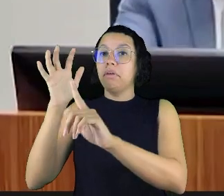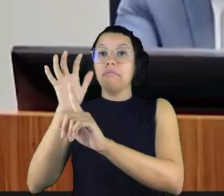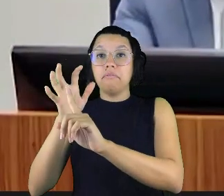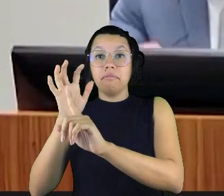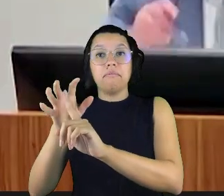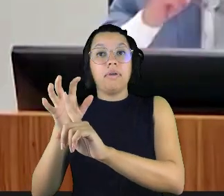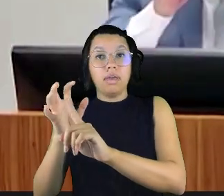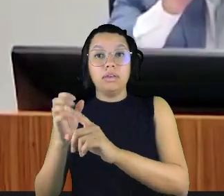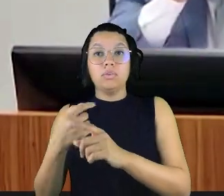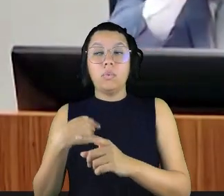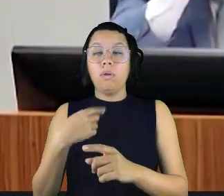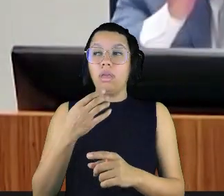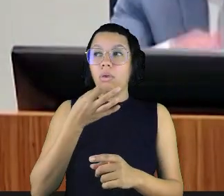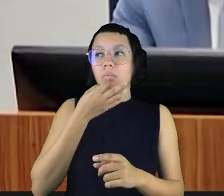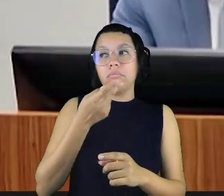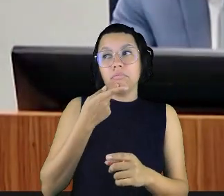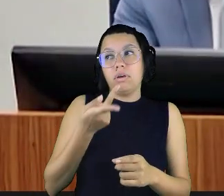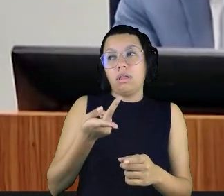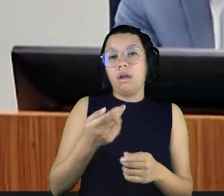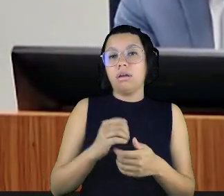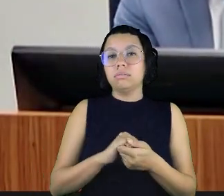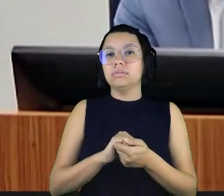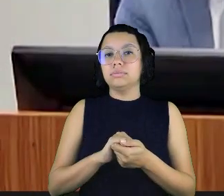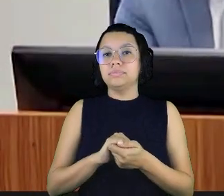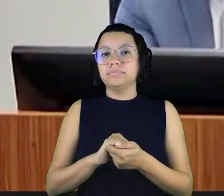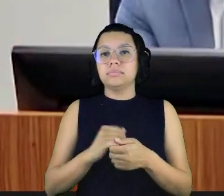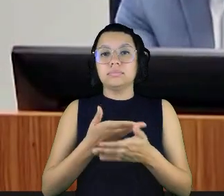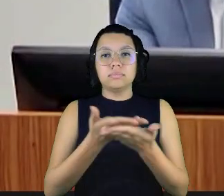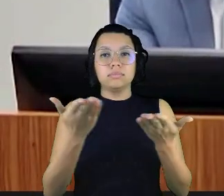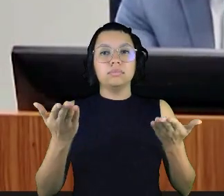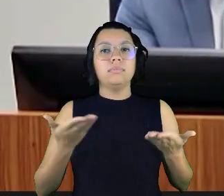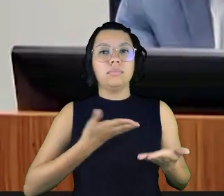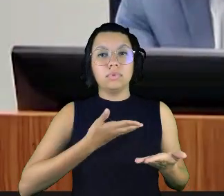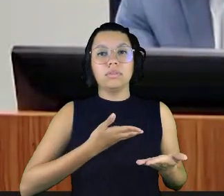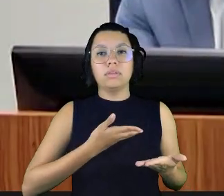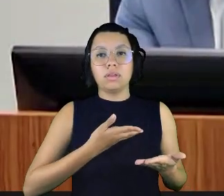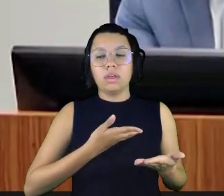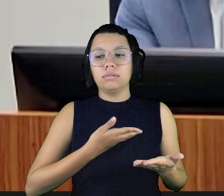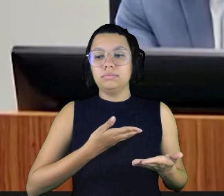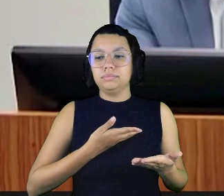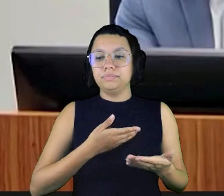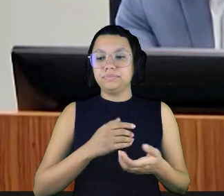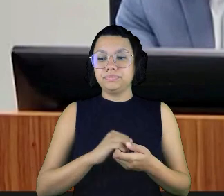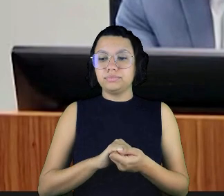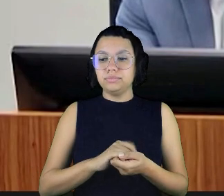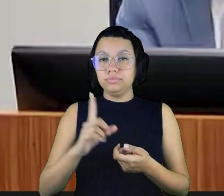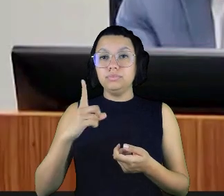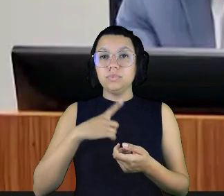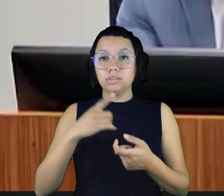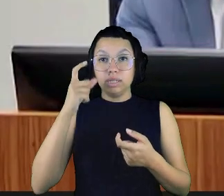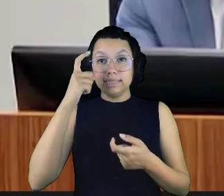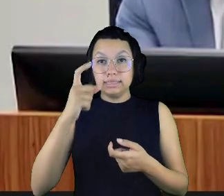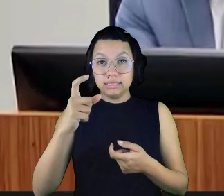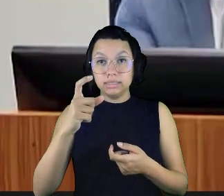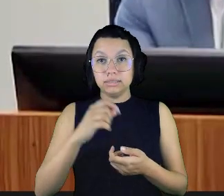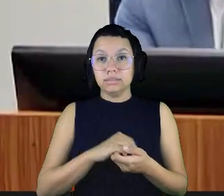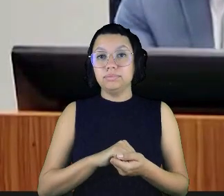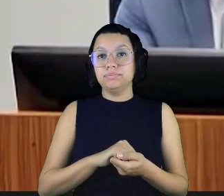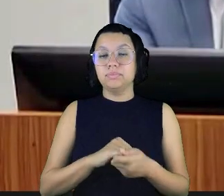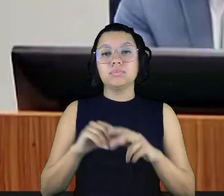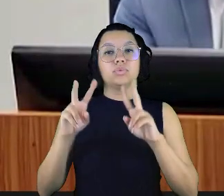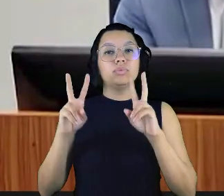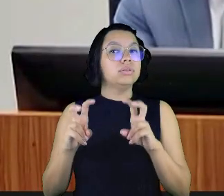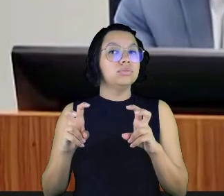aos amigos que têm interesse no assunto e que trouxeram a